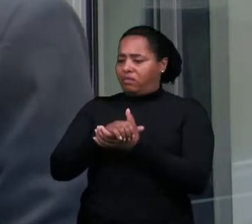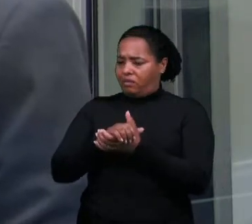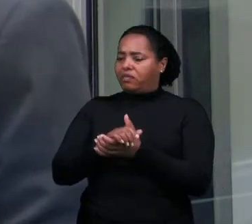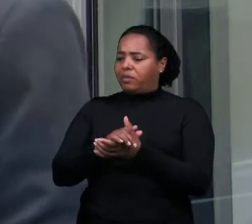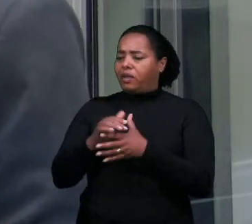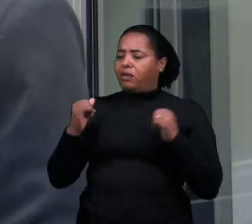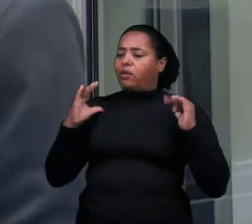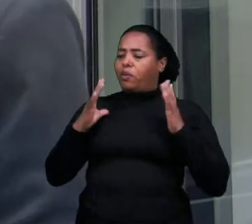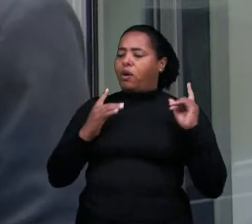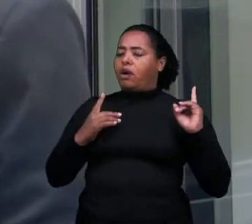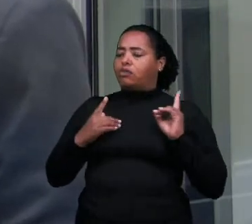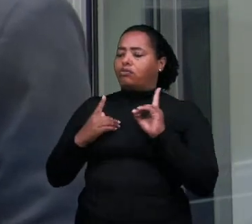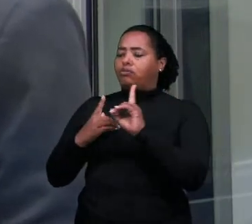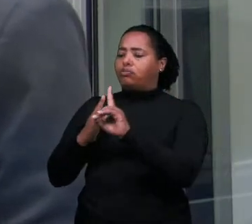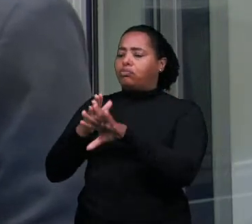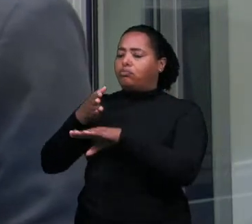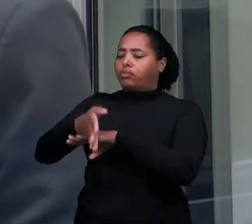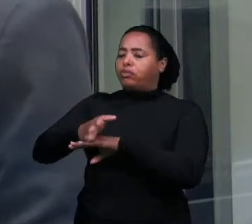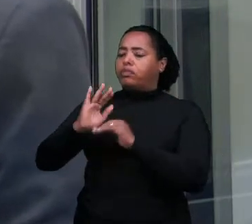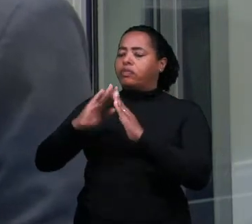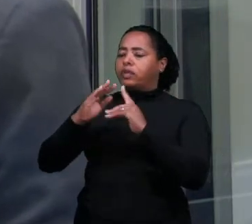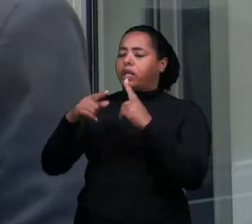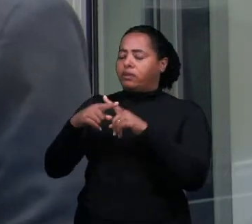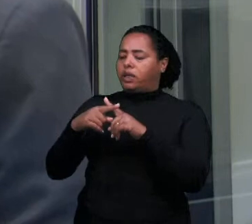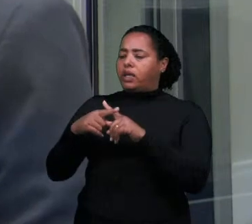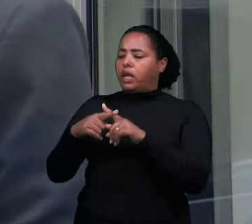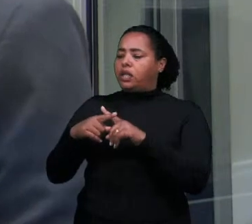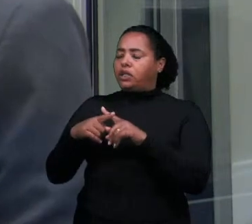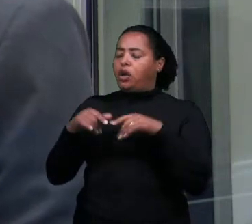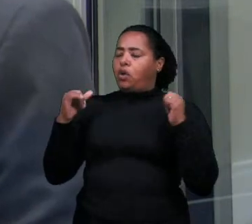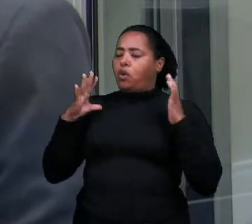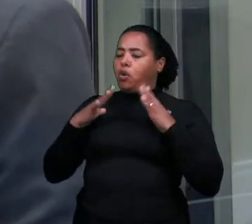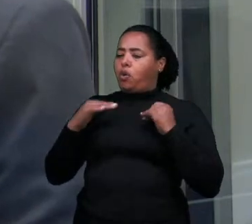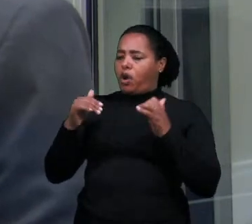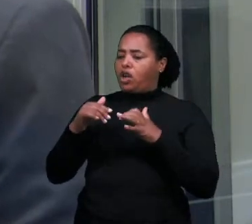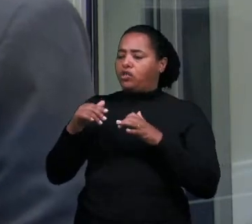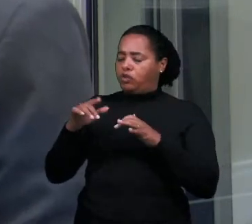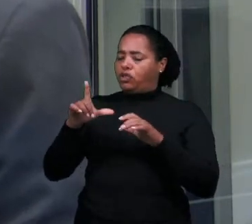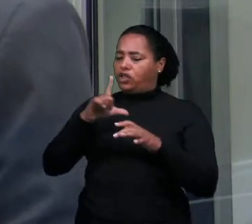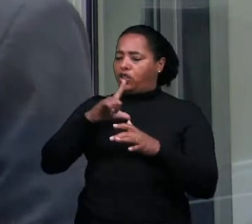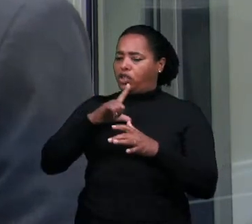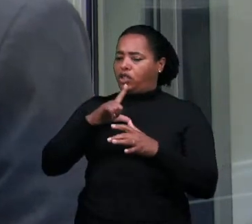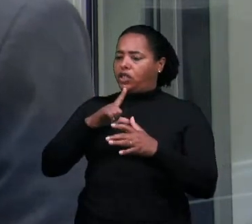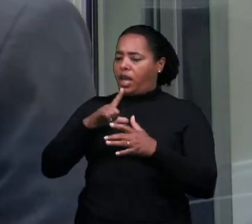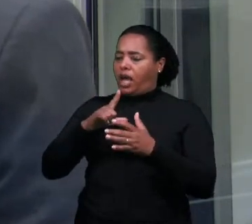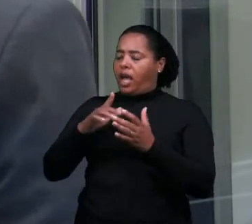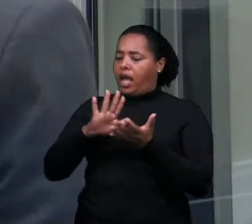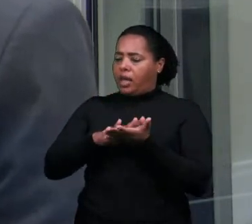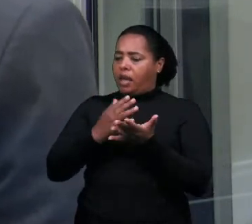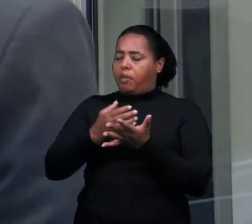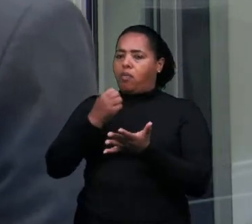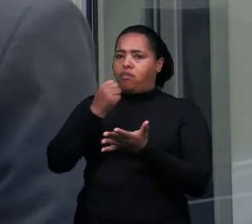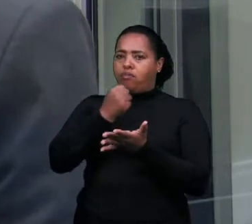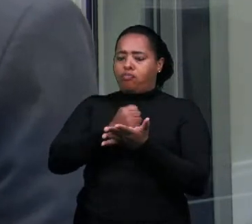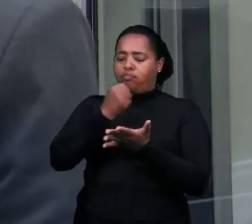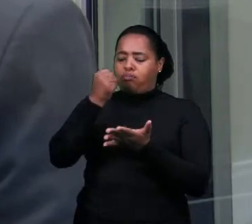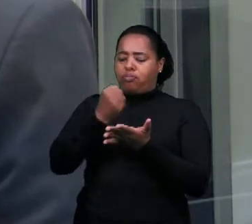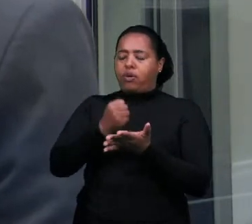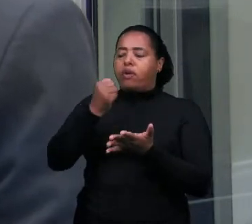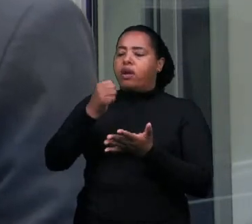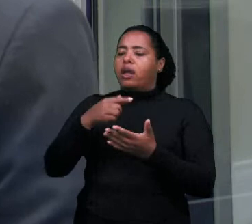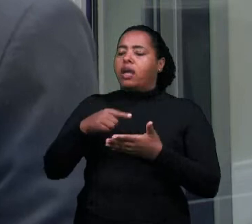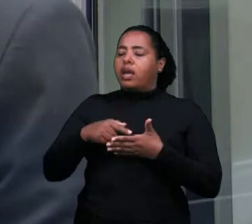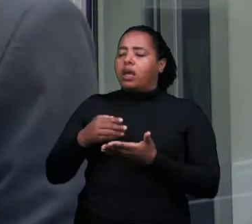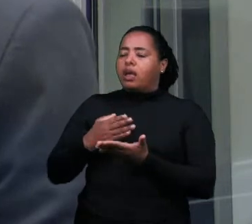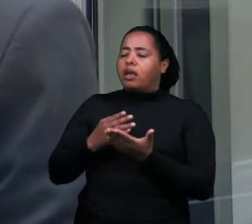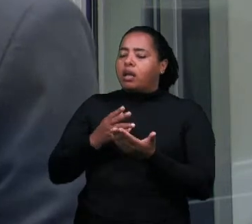igreja e esse anjo trazia um carimbo nas mãos. E ele se dirigia a algumas pessoas